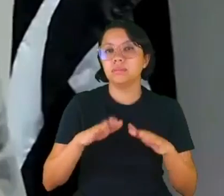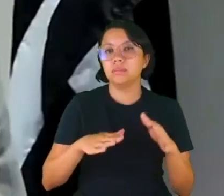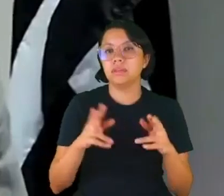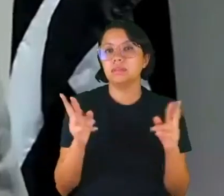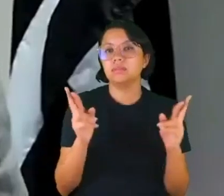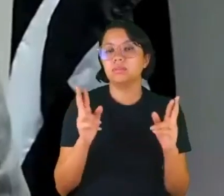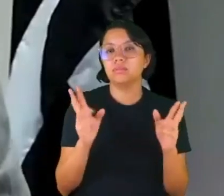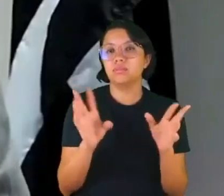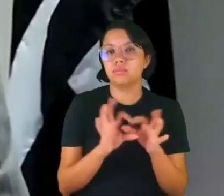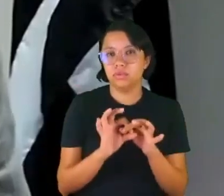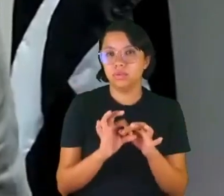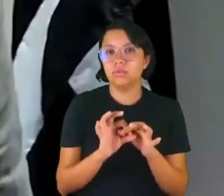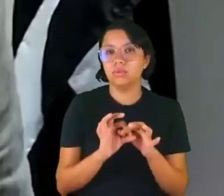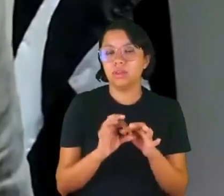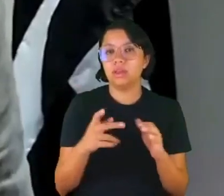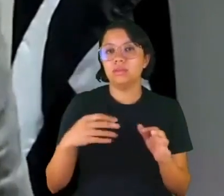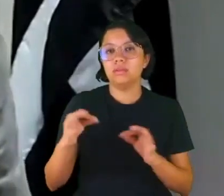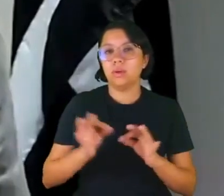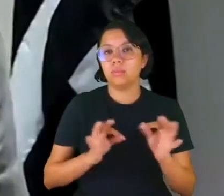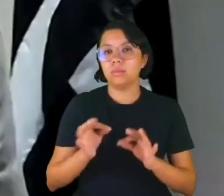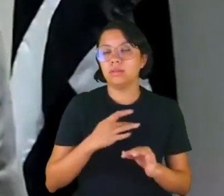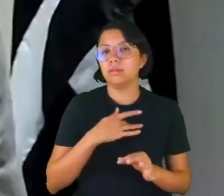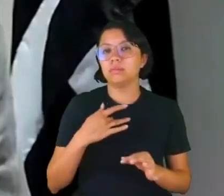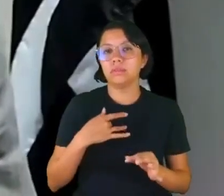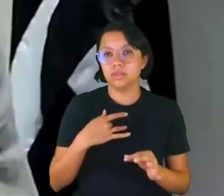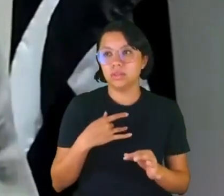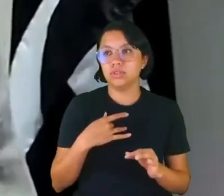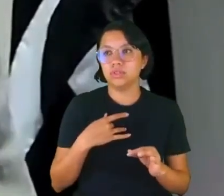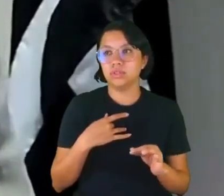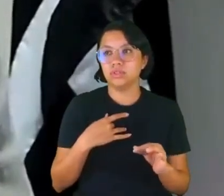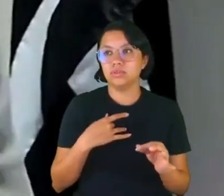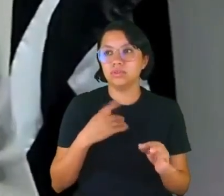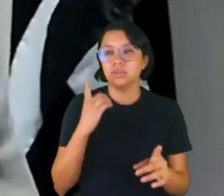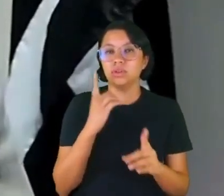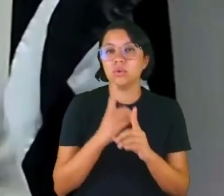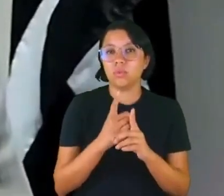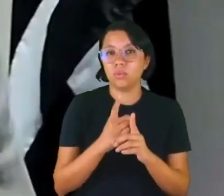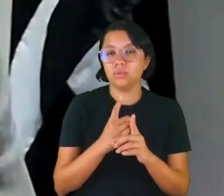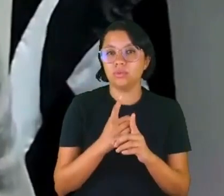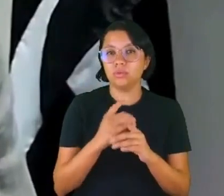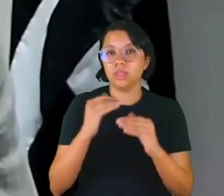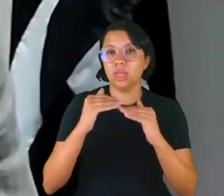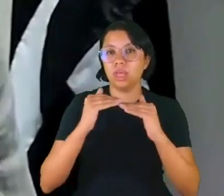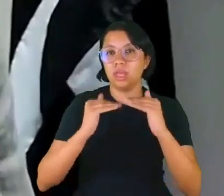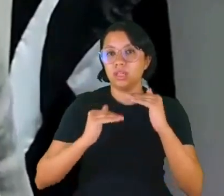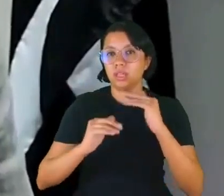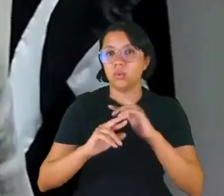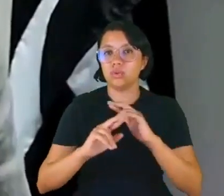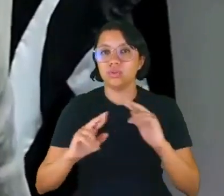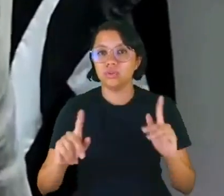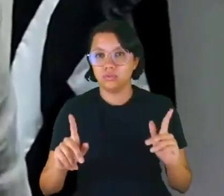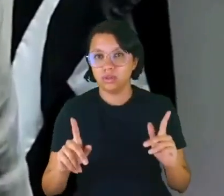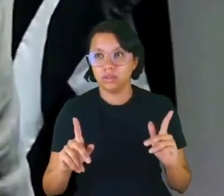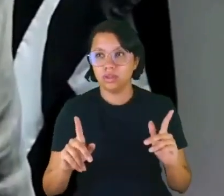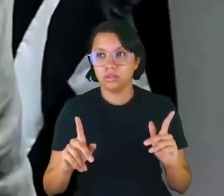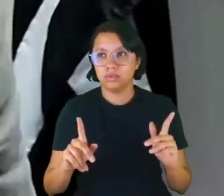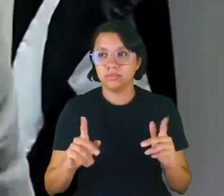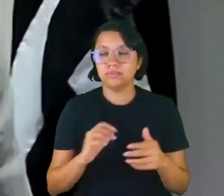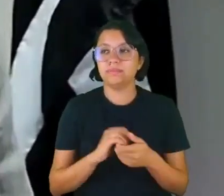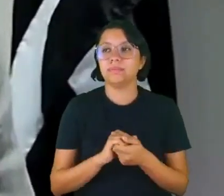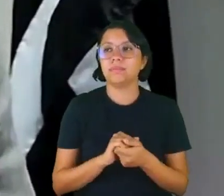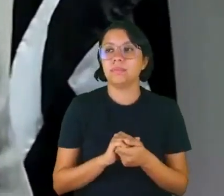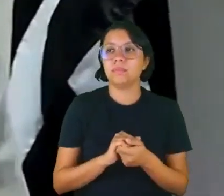distintas. Aí veio o distinguish do ministro, isso foi do ministro Antônio Carlos Ferreira, as minhas